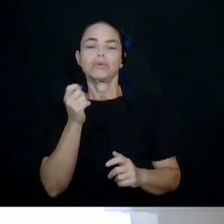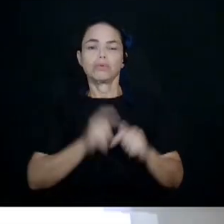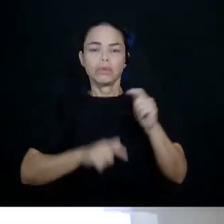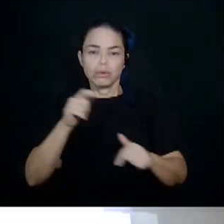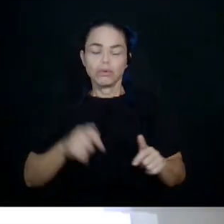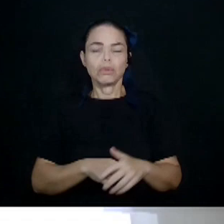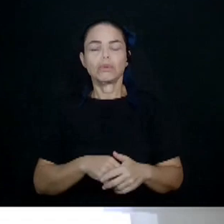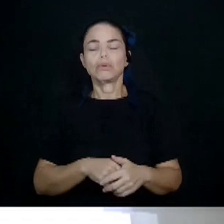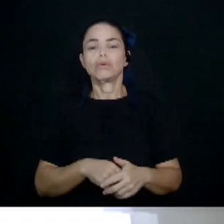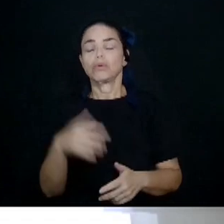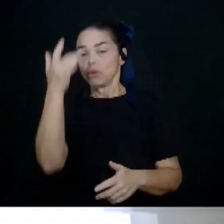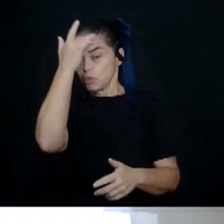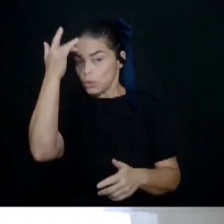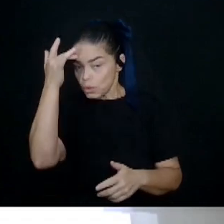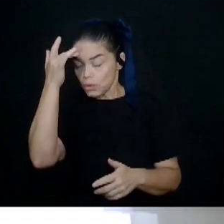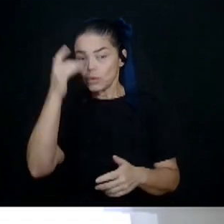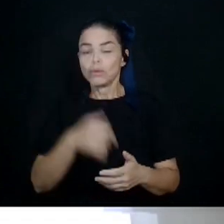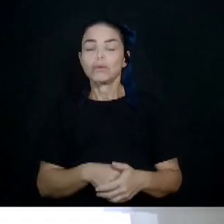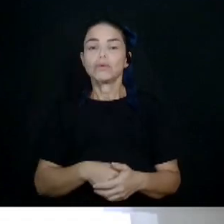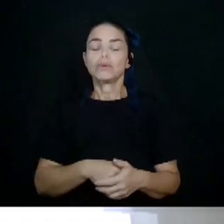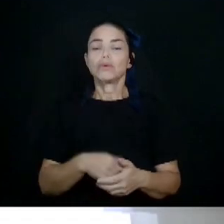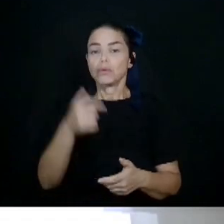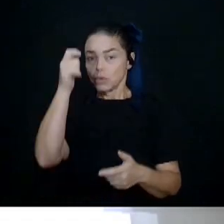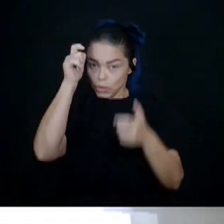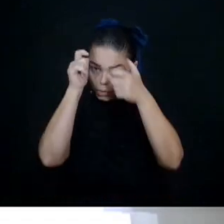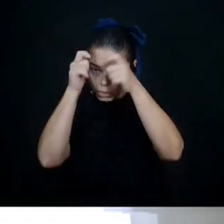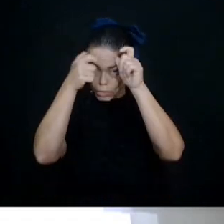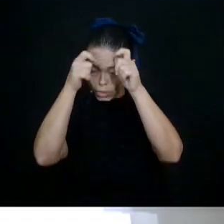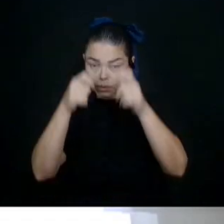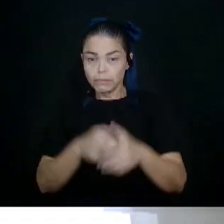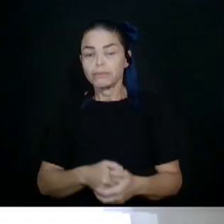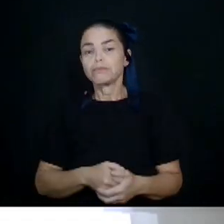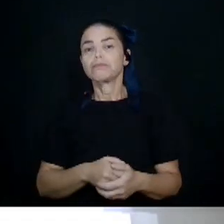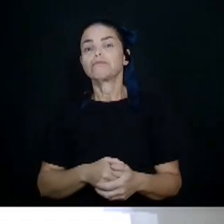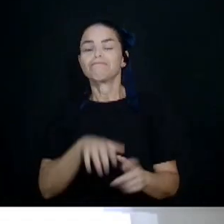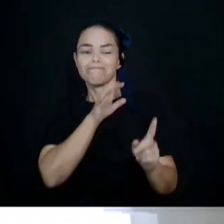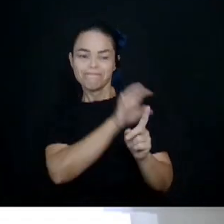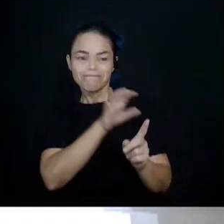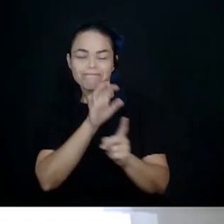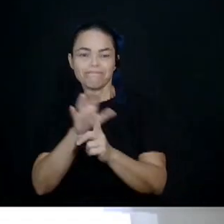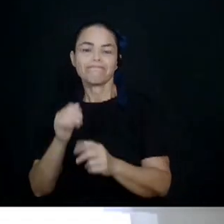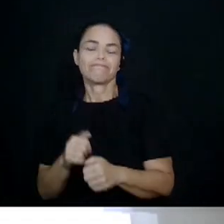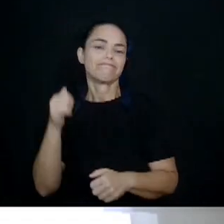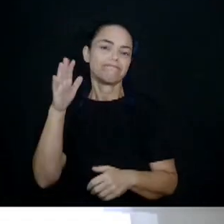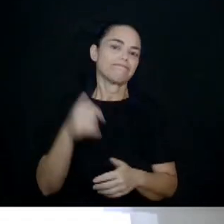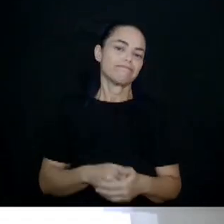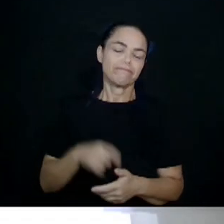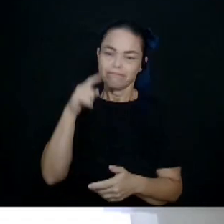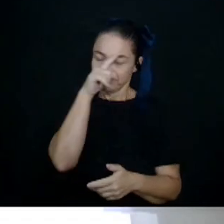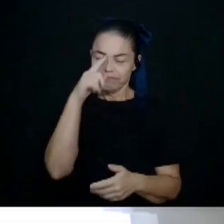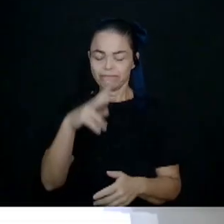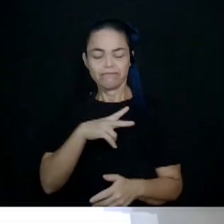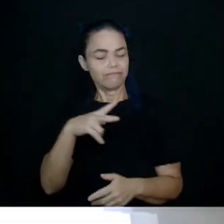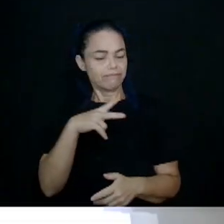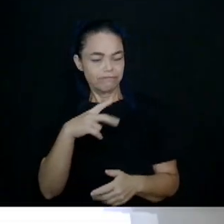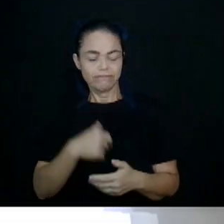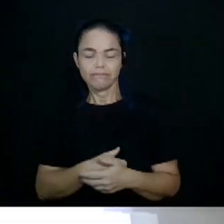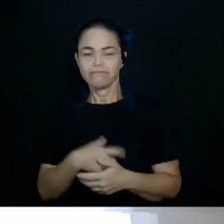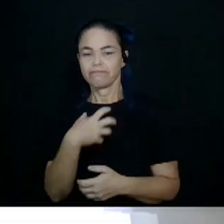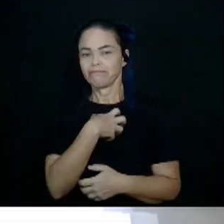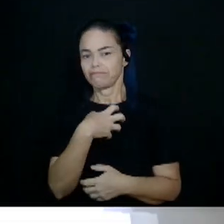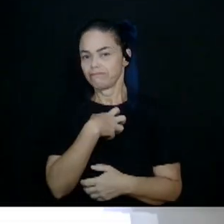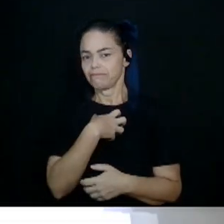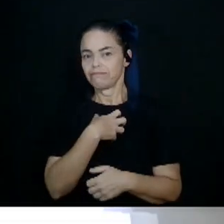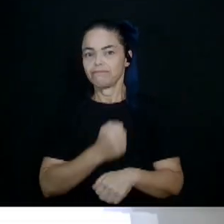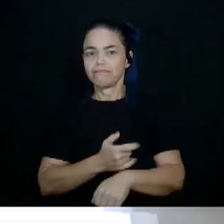saúde mental, a gente está falando de um transtorno psiquiátrico, mas o impacto vai além do risco individual, emocional para o indivíduo, né? Como eu